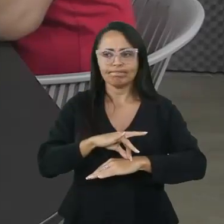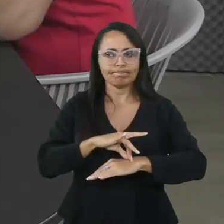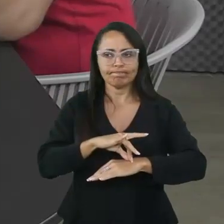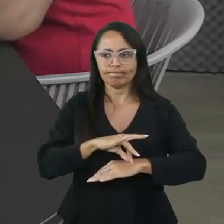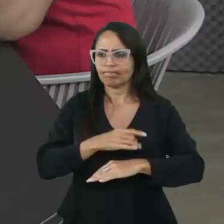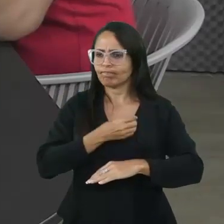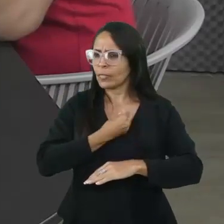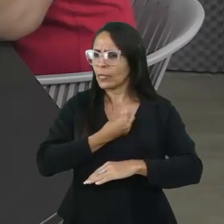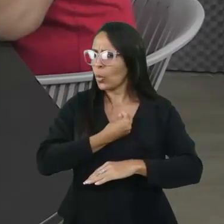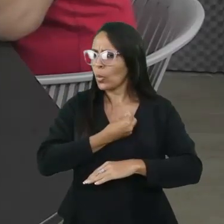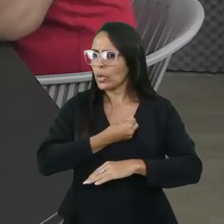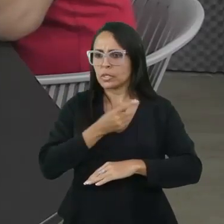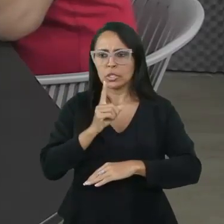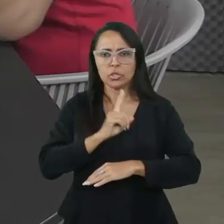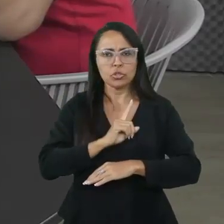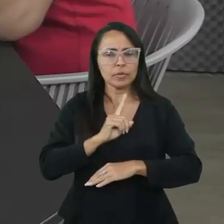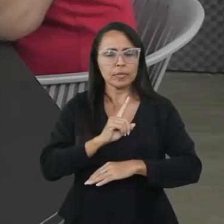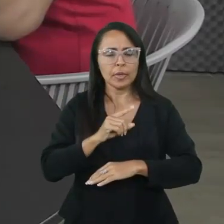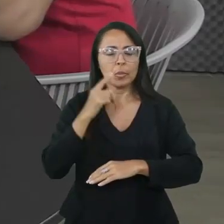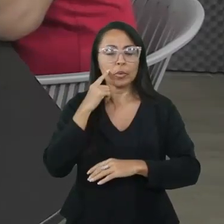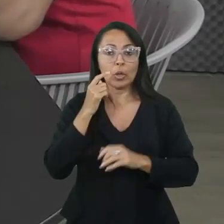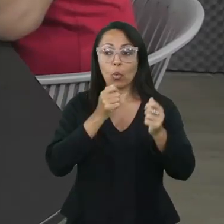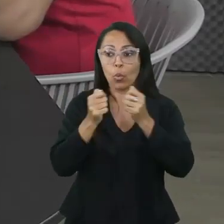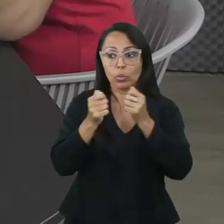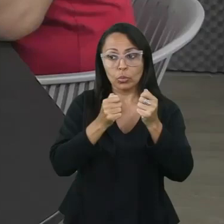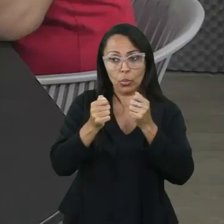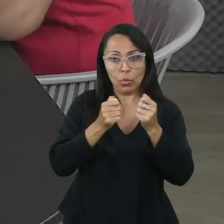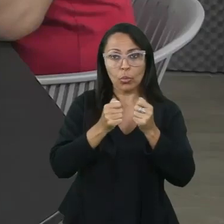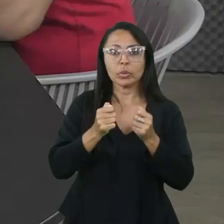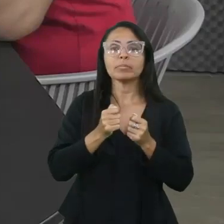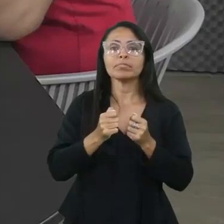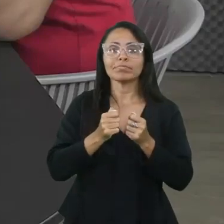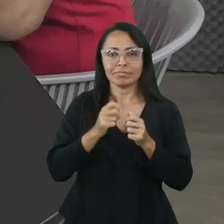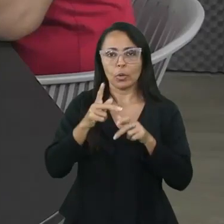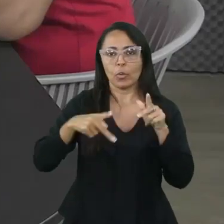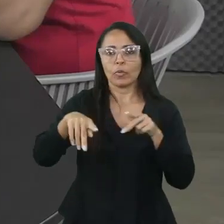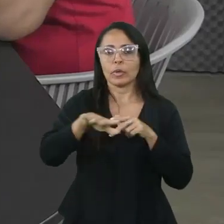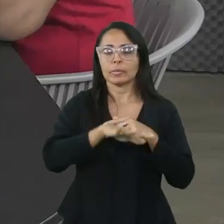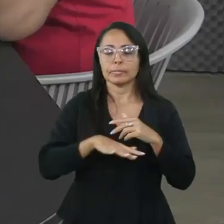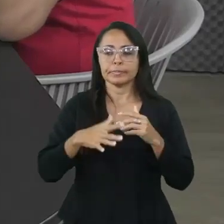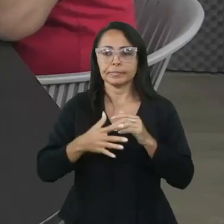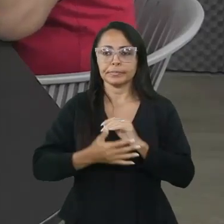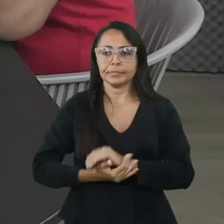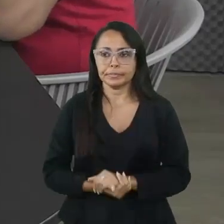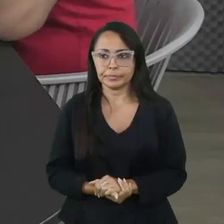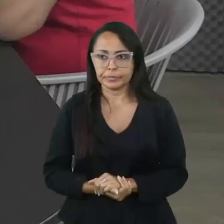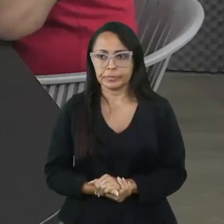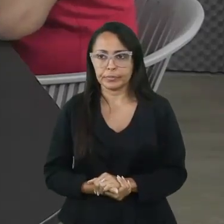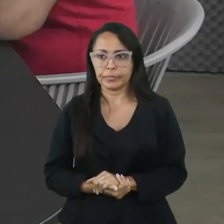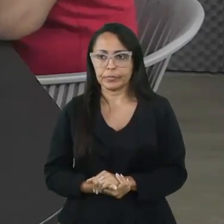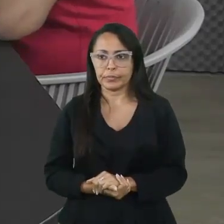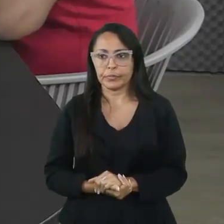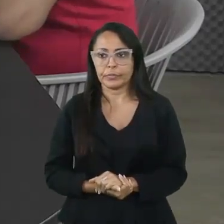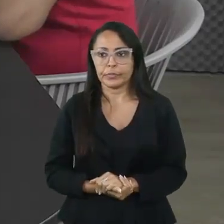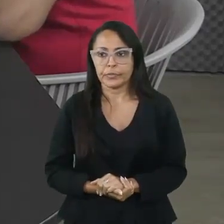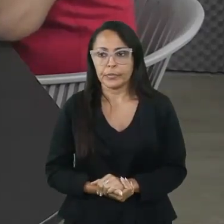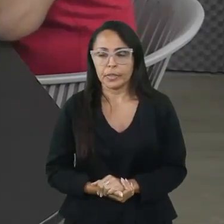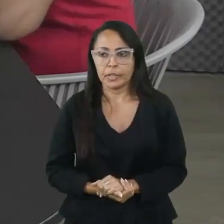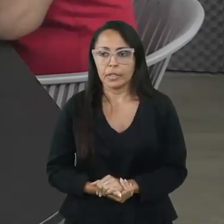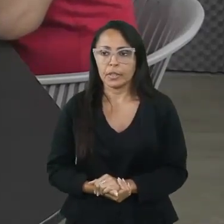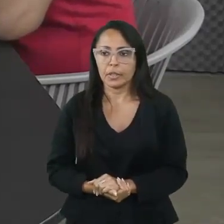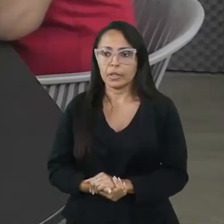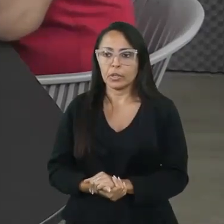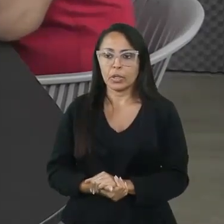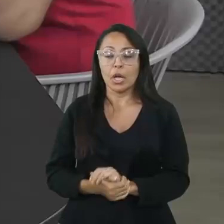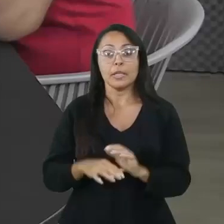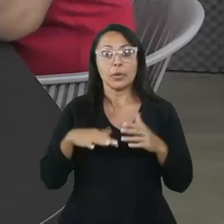isso no nosso projeto. O que a gente trabalha é controle populacional, tá? Vamos lá. Então, controle populacional do Aedes. Do Aedes aegypti. Certo.